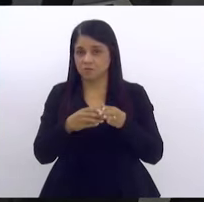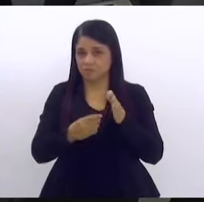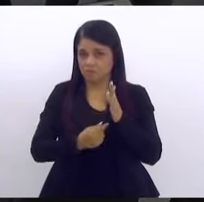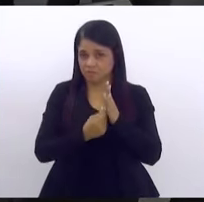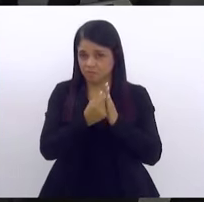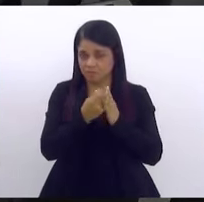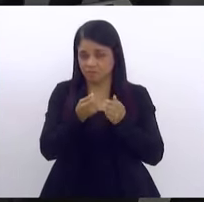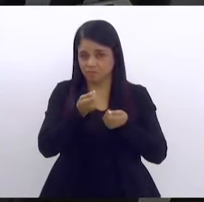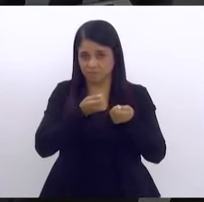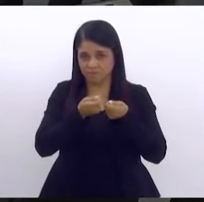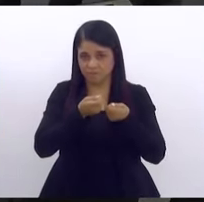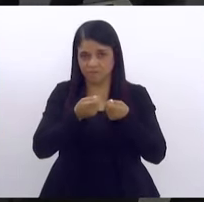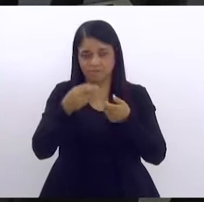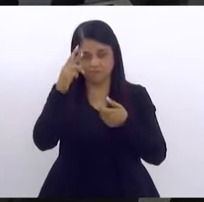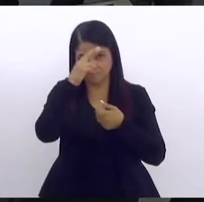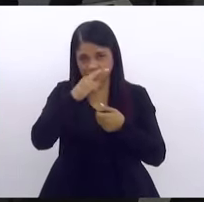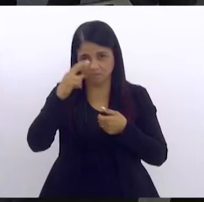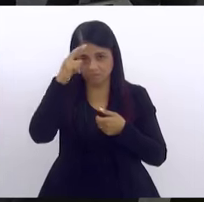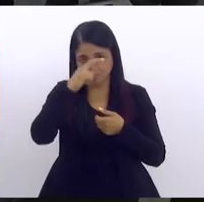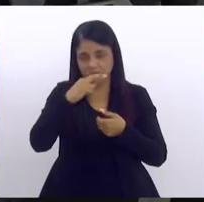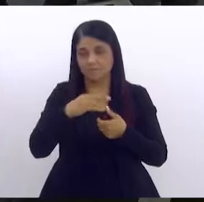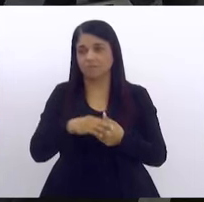Finanças.